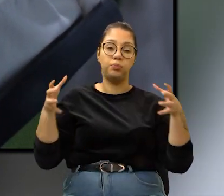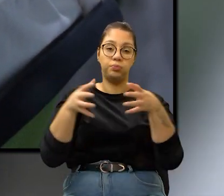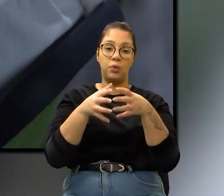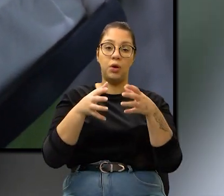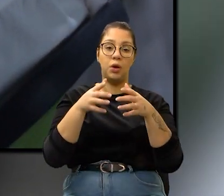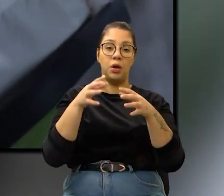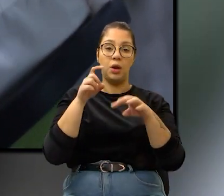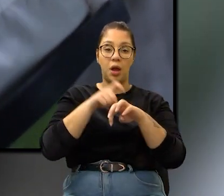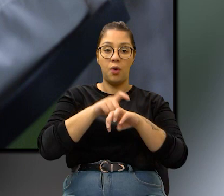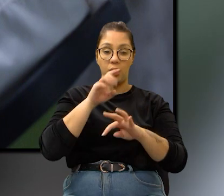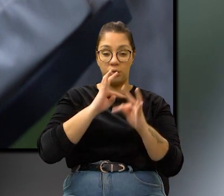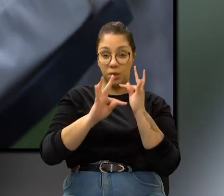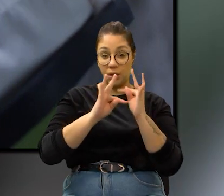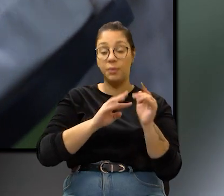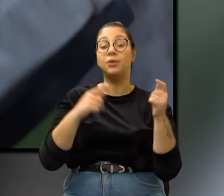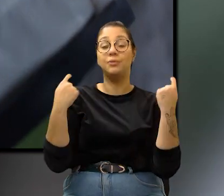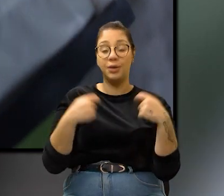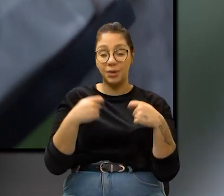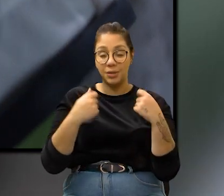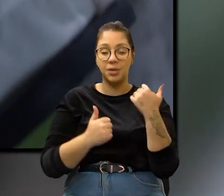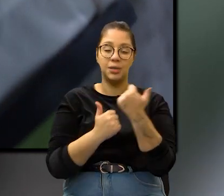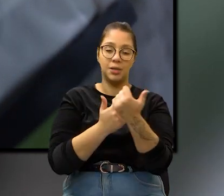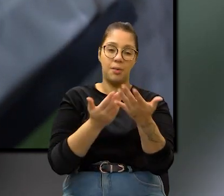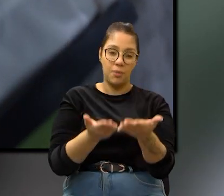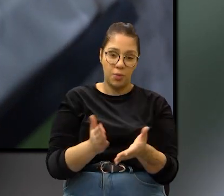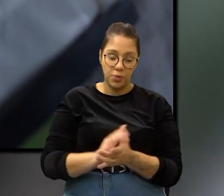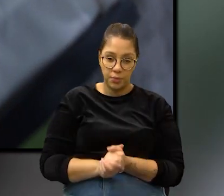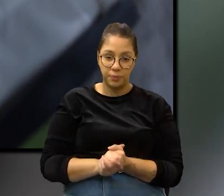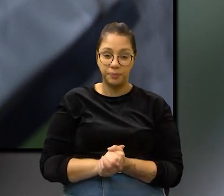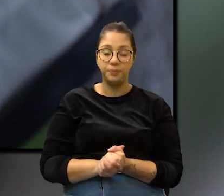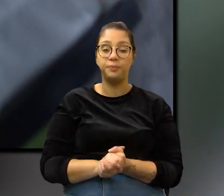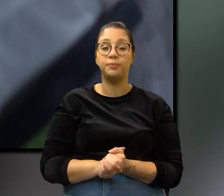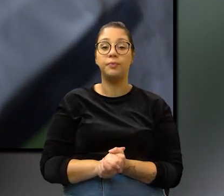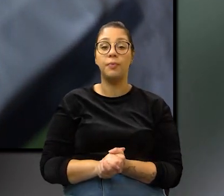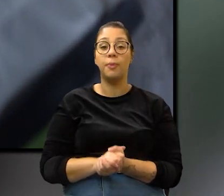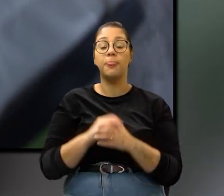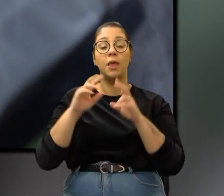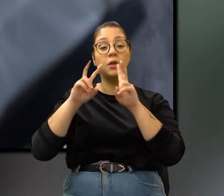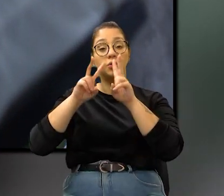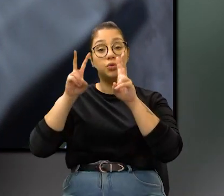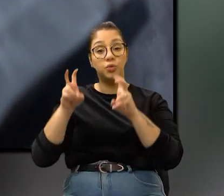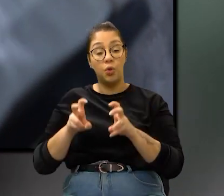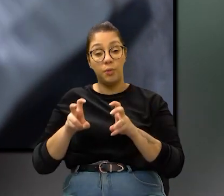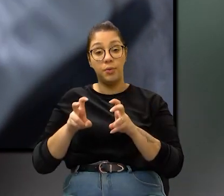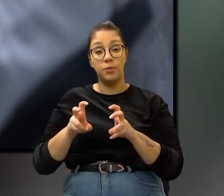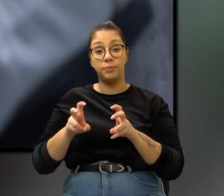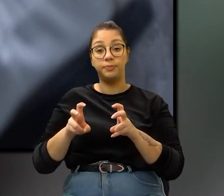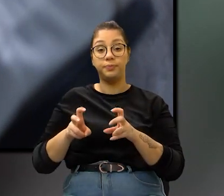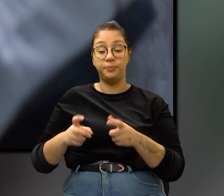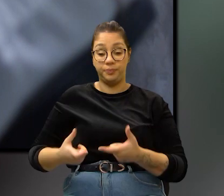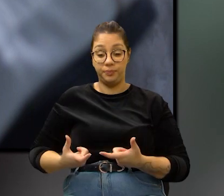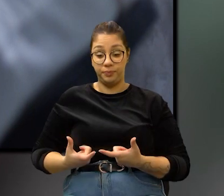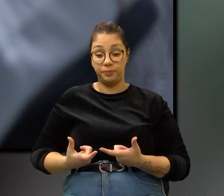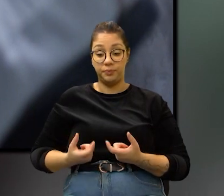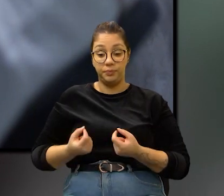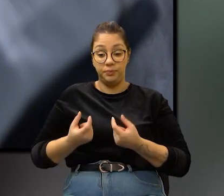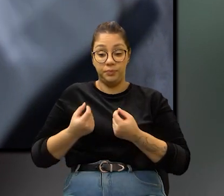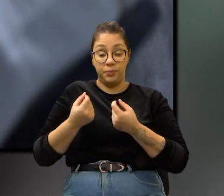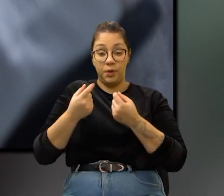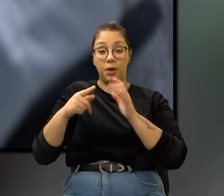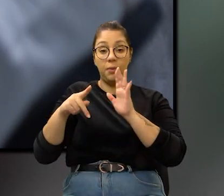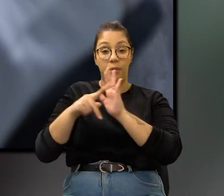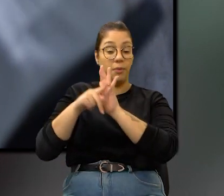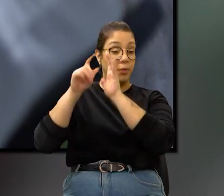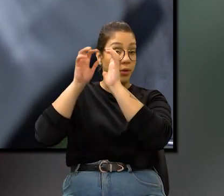num tratamento. O paciente precisa desse apoio. Em relação aos tumores de sistema nervoso em